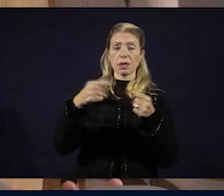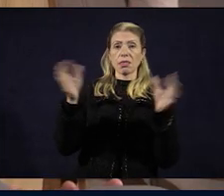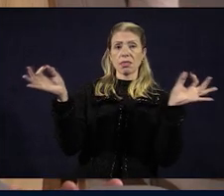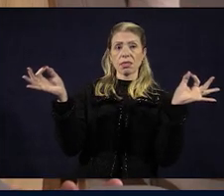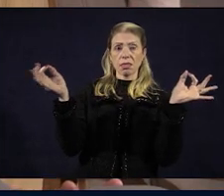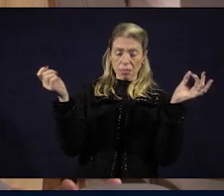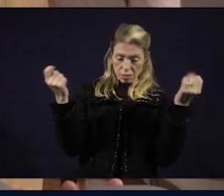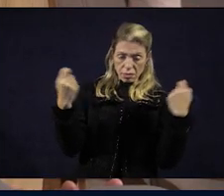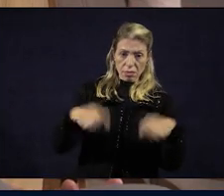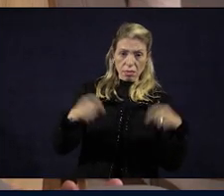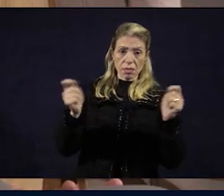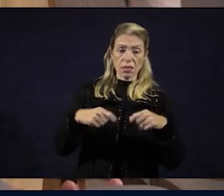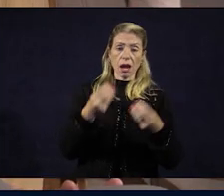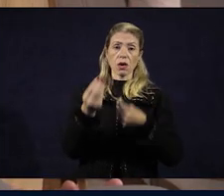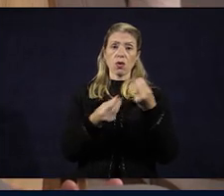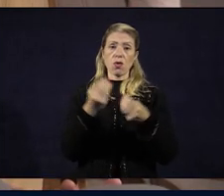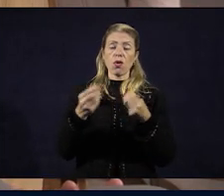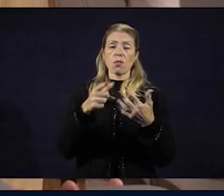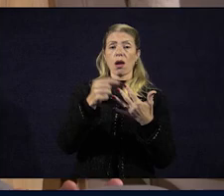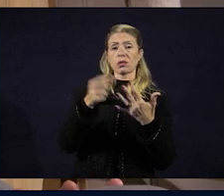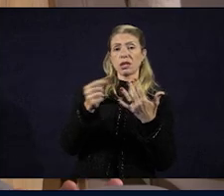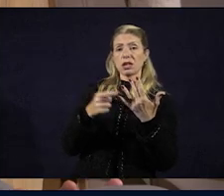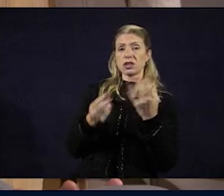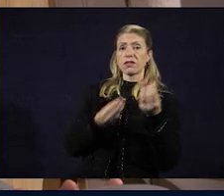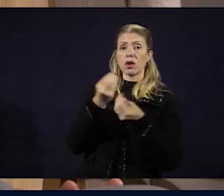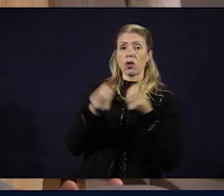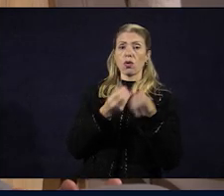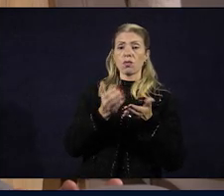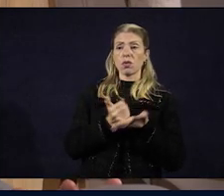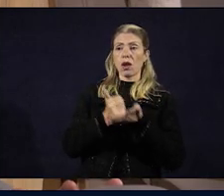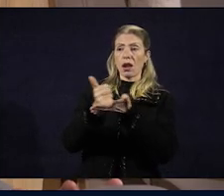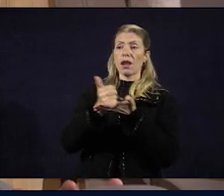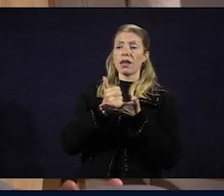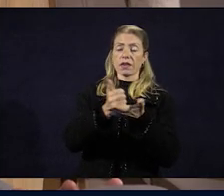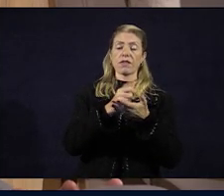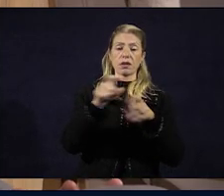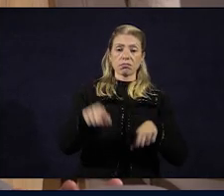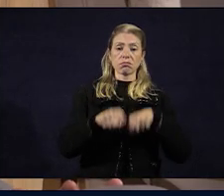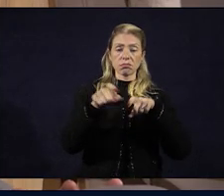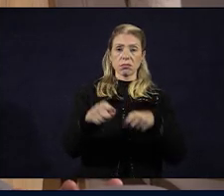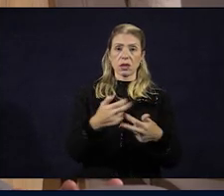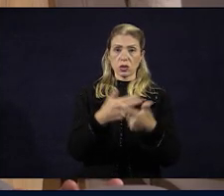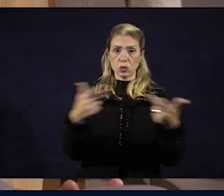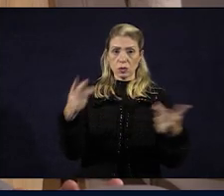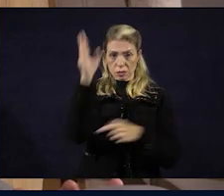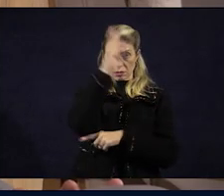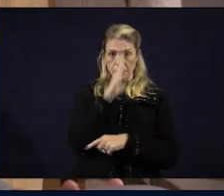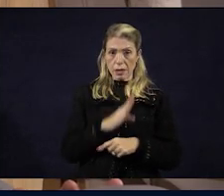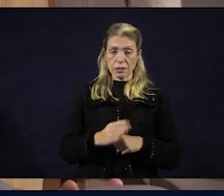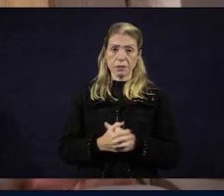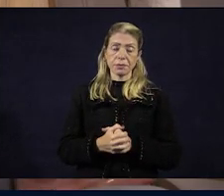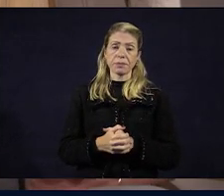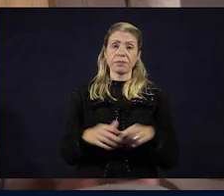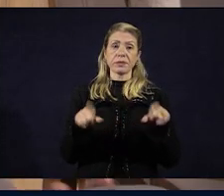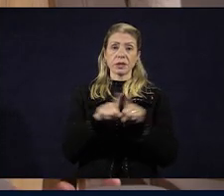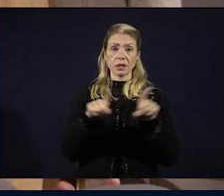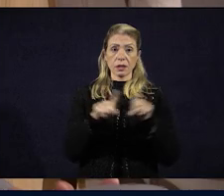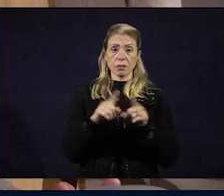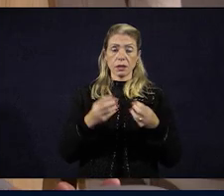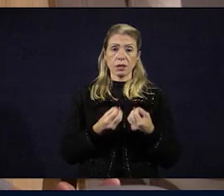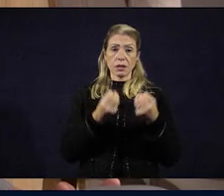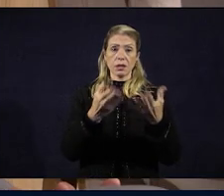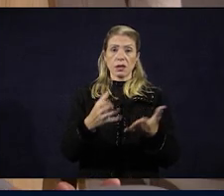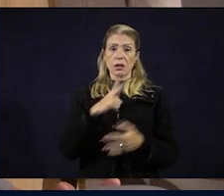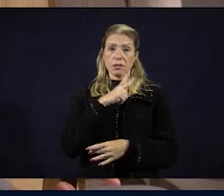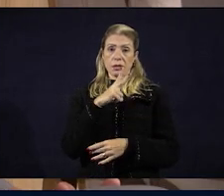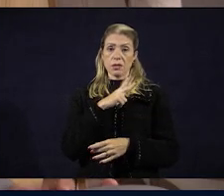totalmente conectado, dando mais alternativas para o agro brasileiro. No setor ferroviário também tivemos a FIOL 1, também concedida ao